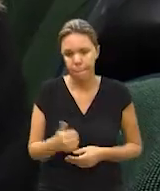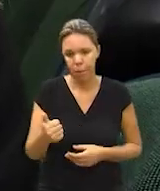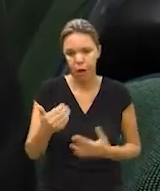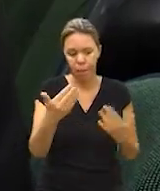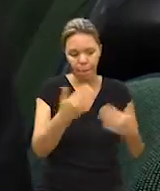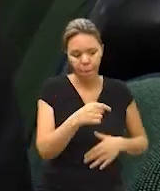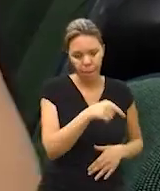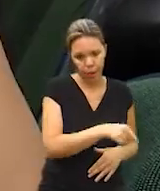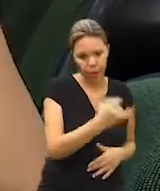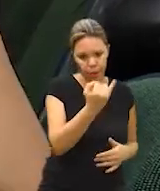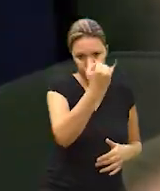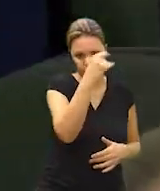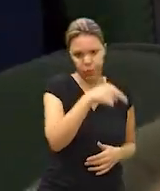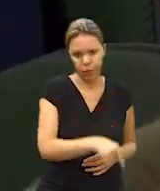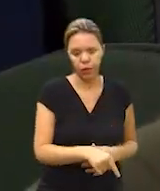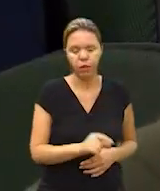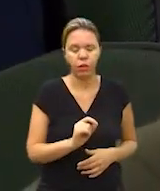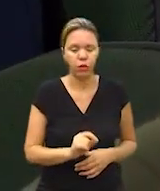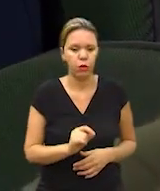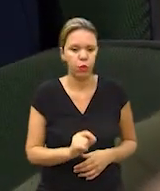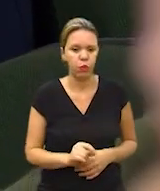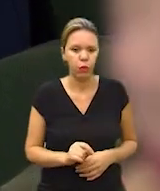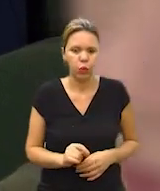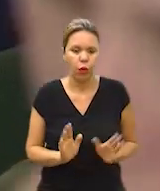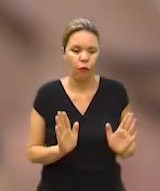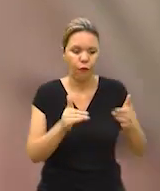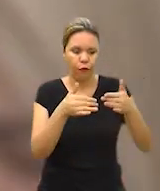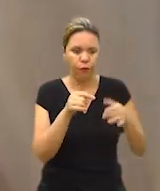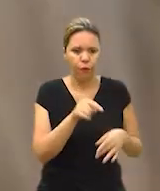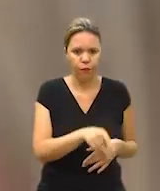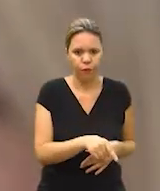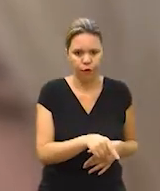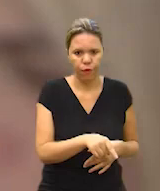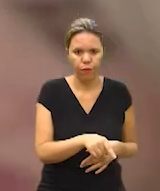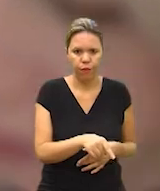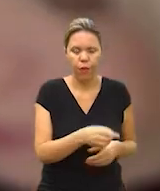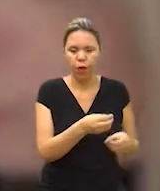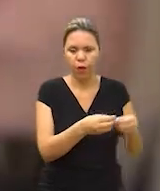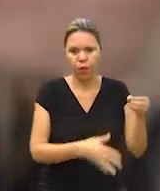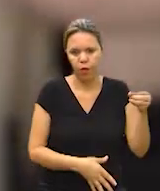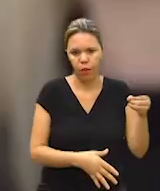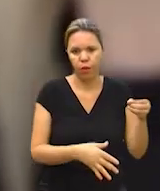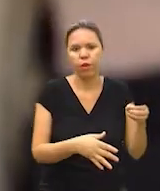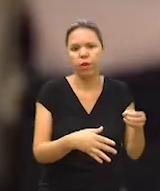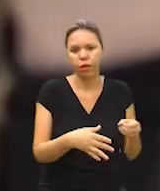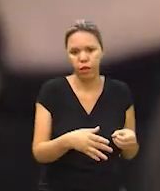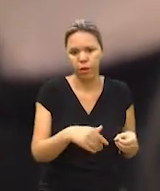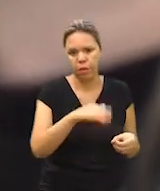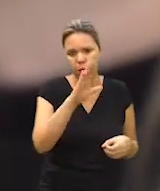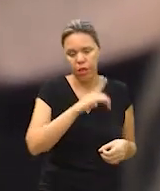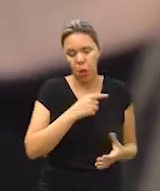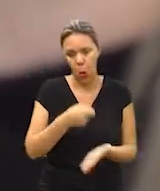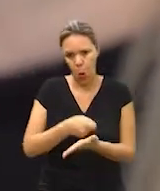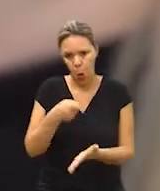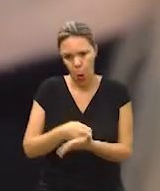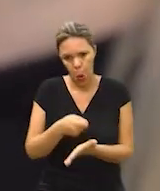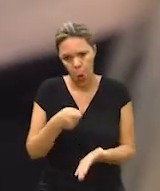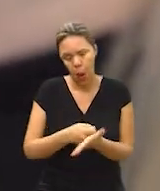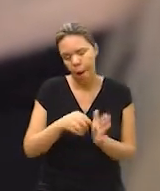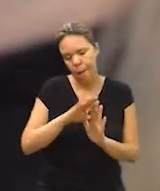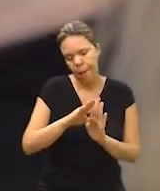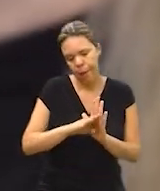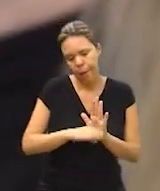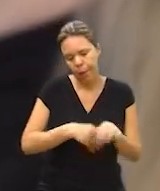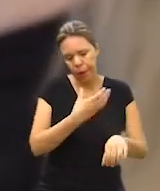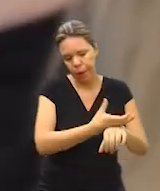primeira fase, o mais importante é que ele foque nos conteúdos que mais são cobrados por